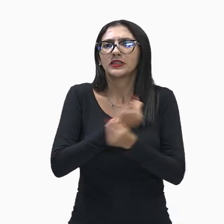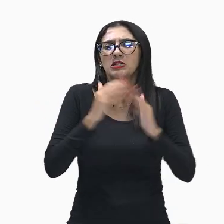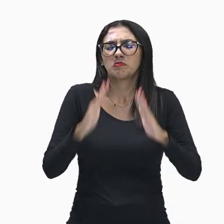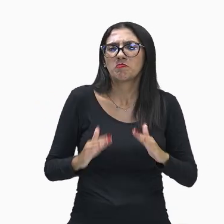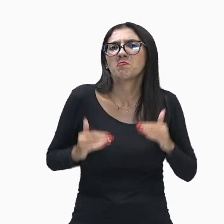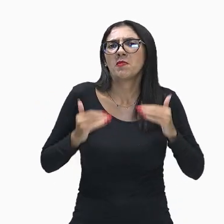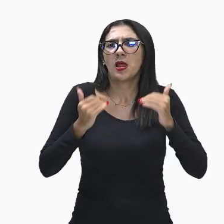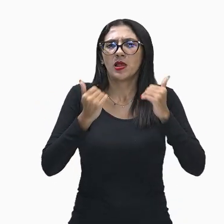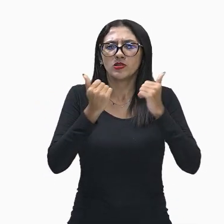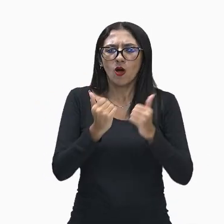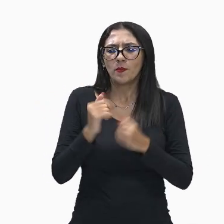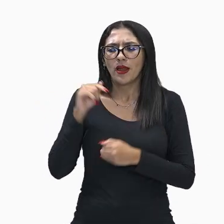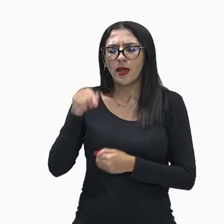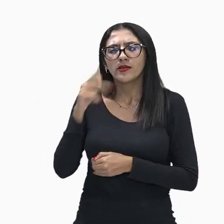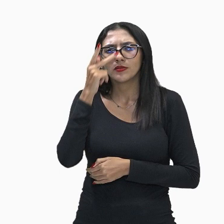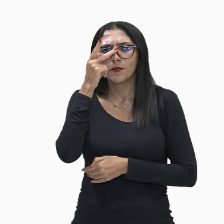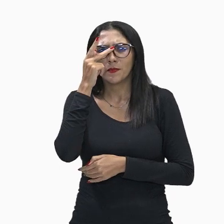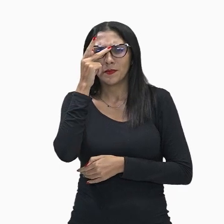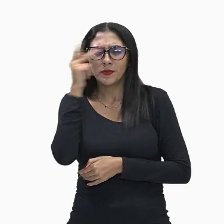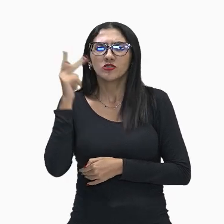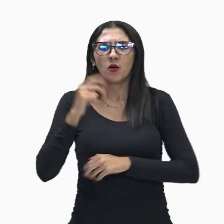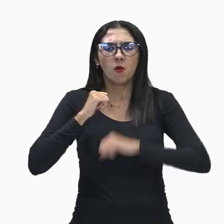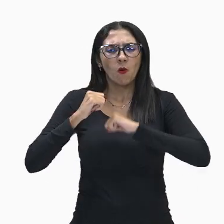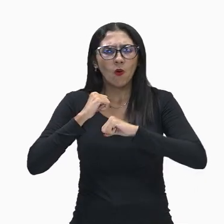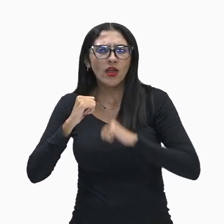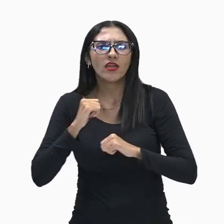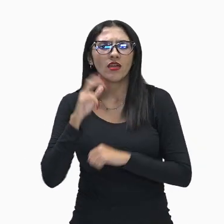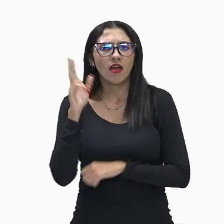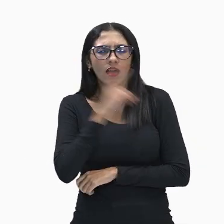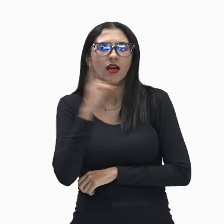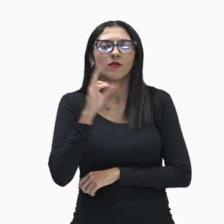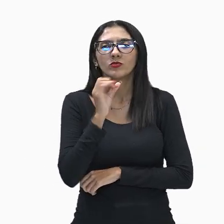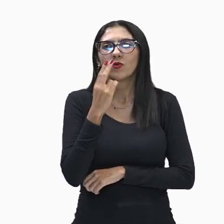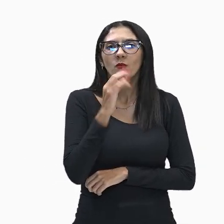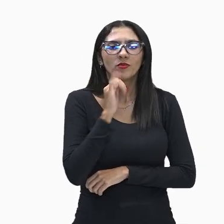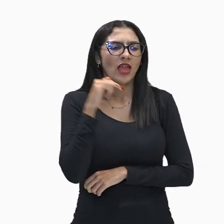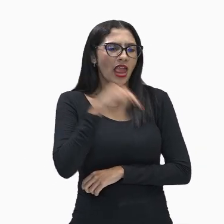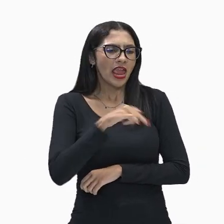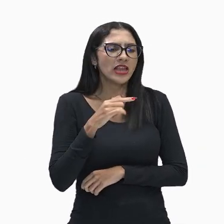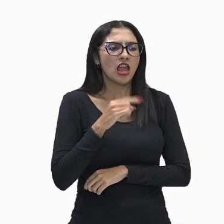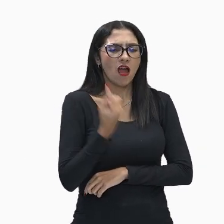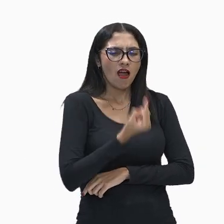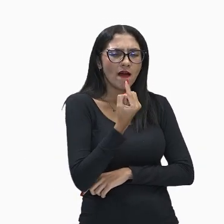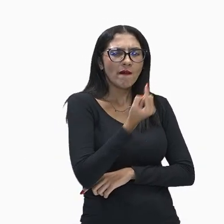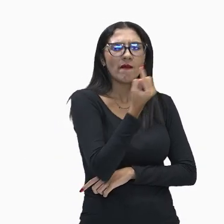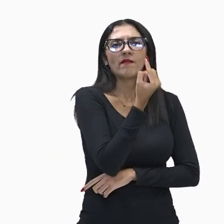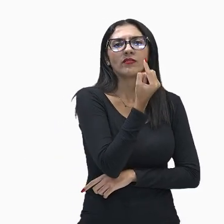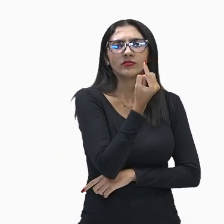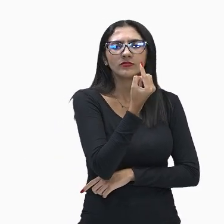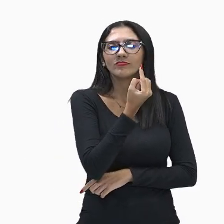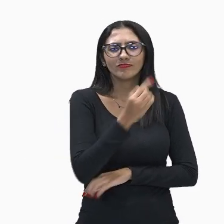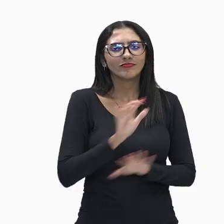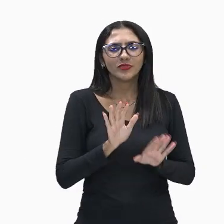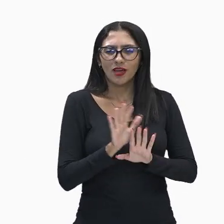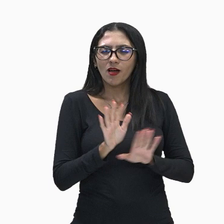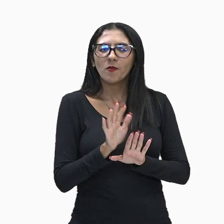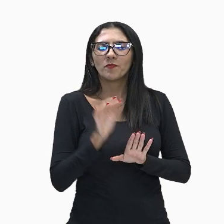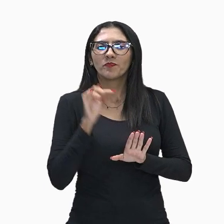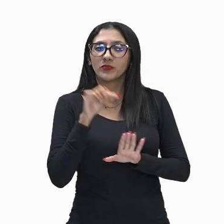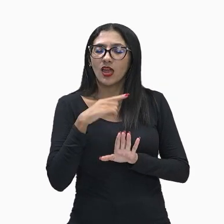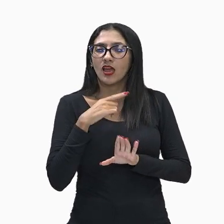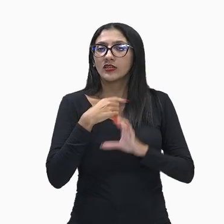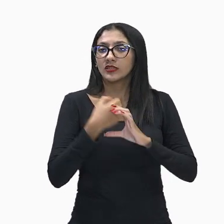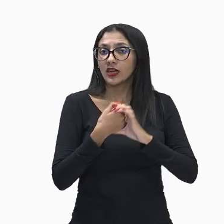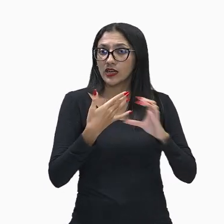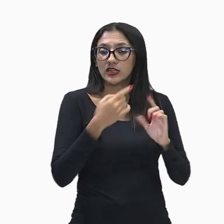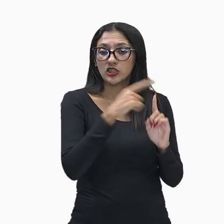habilidade para correr ou caiu a a altura para eles serem mais altos e tudo mais não o somatotipo explica